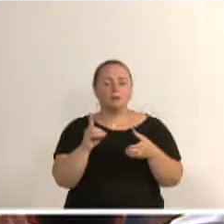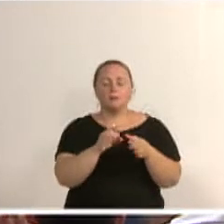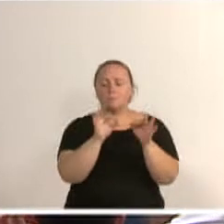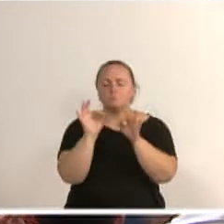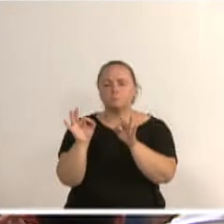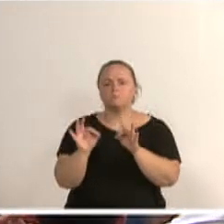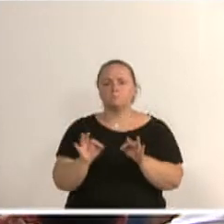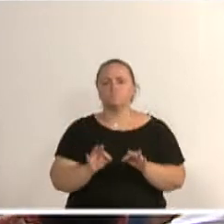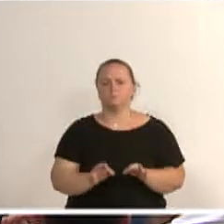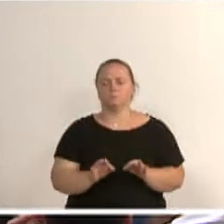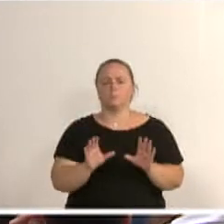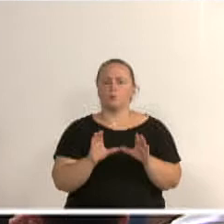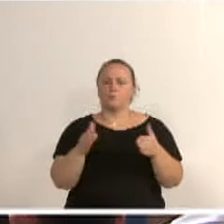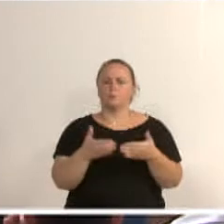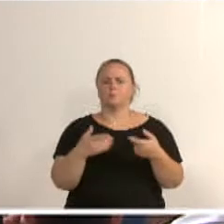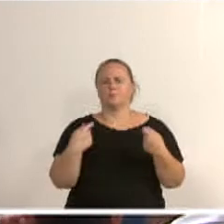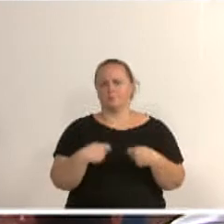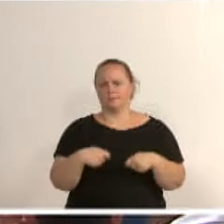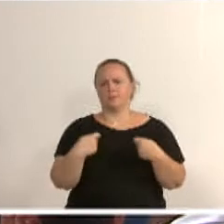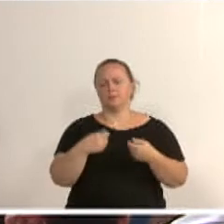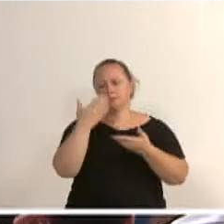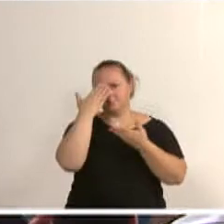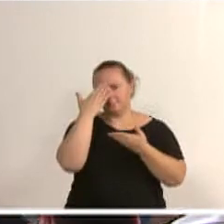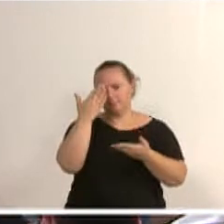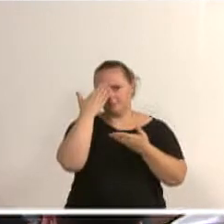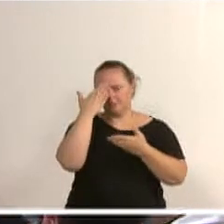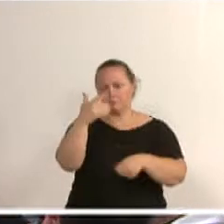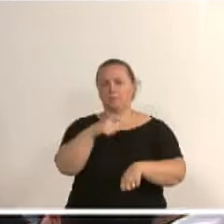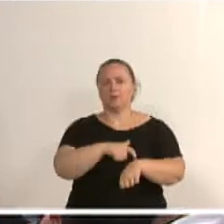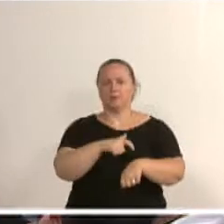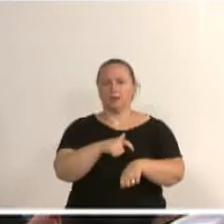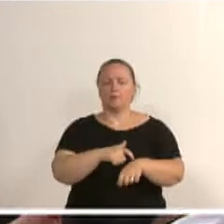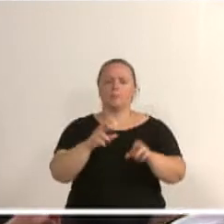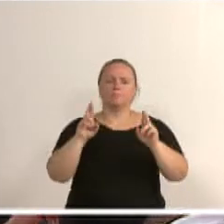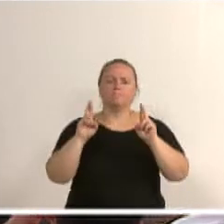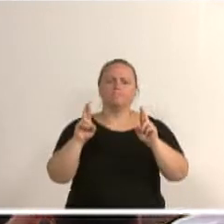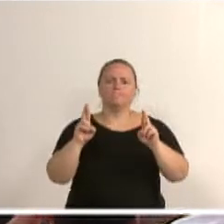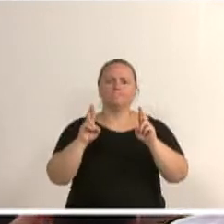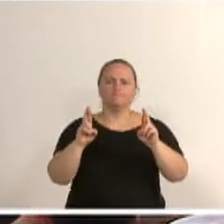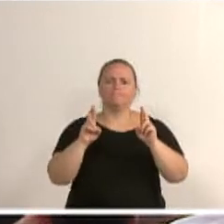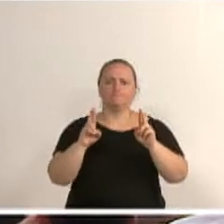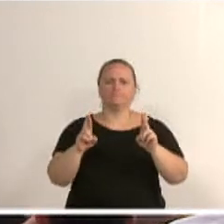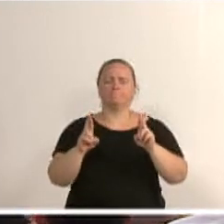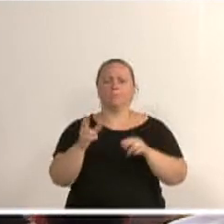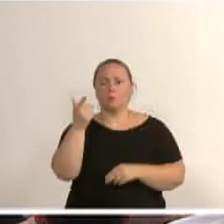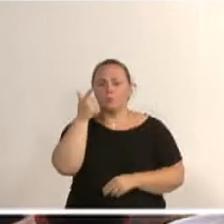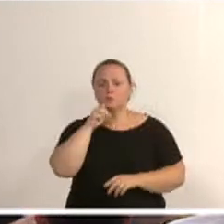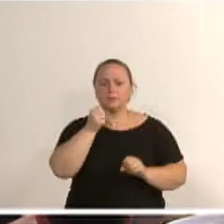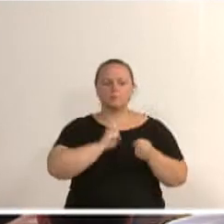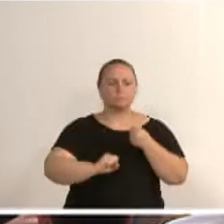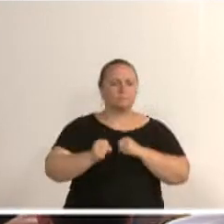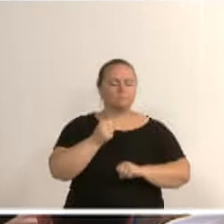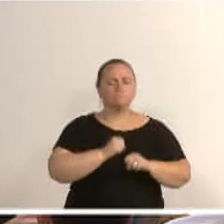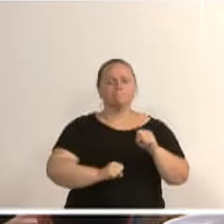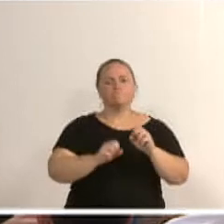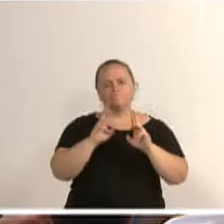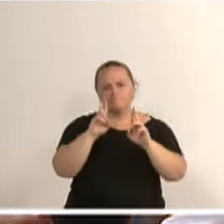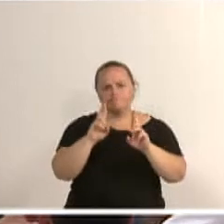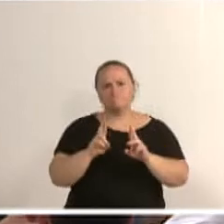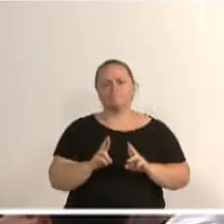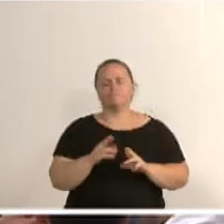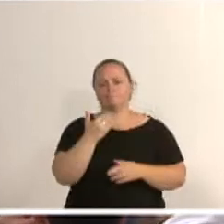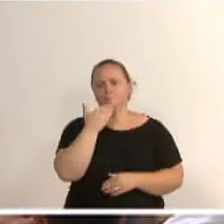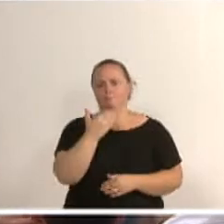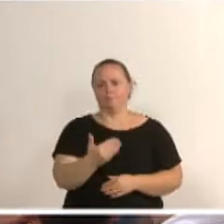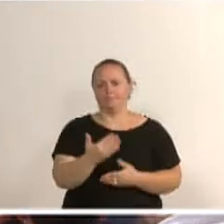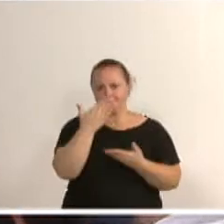nossa comunidade precisa muito. Então, eu agradeço pelo tempo e espero que nosso anseio seja atendido. Obrigado.